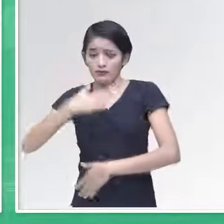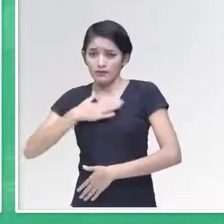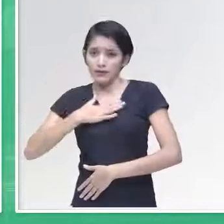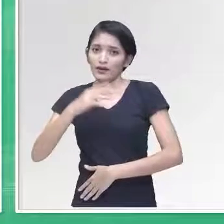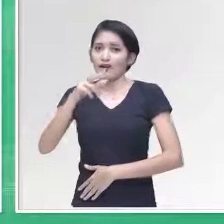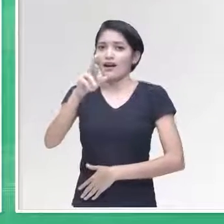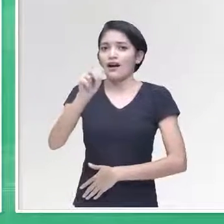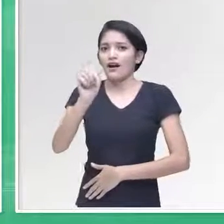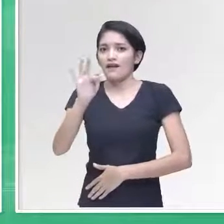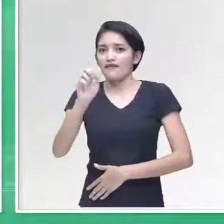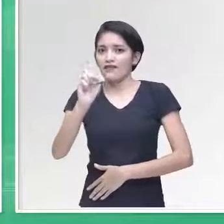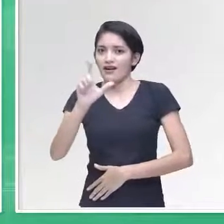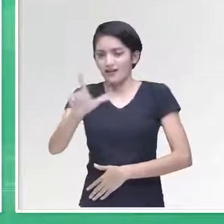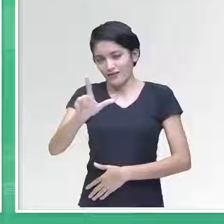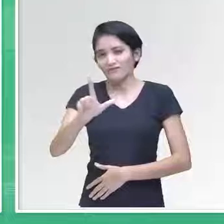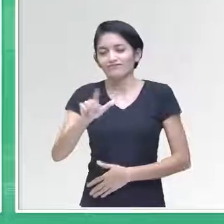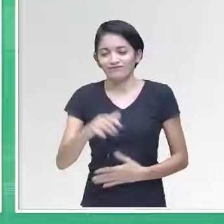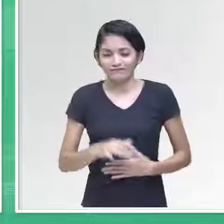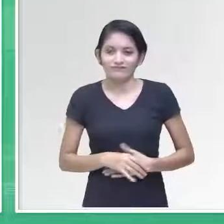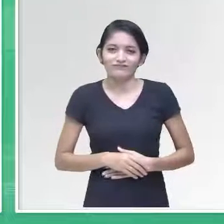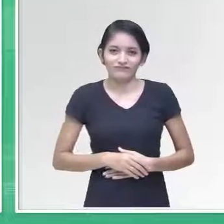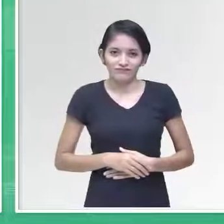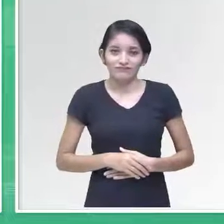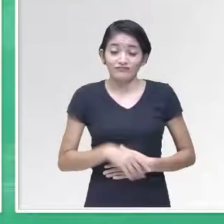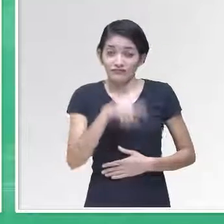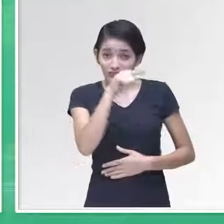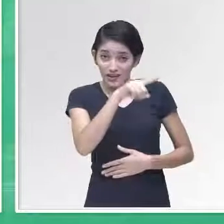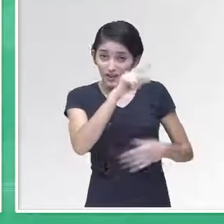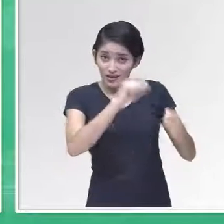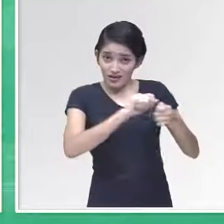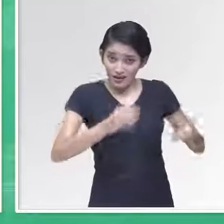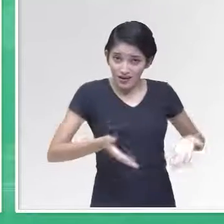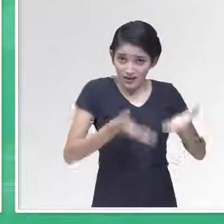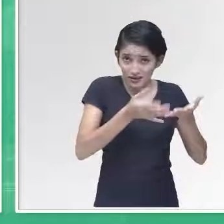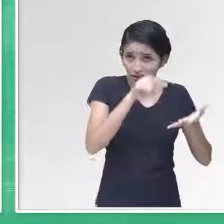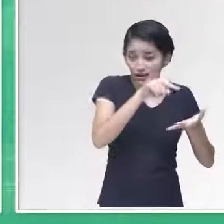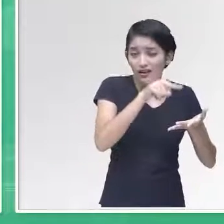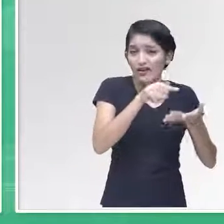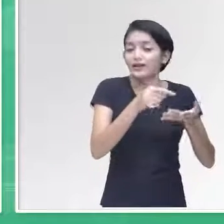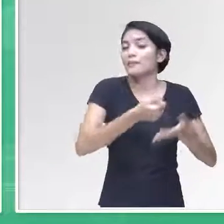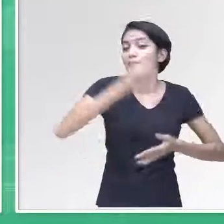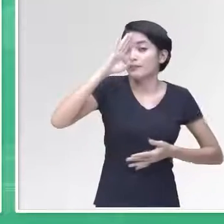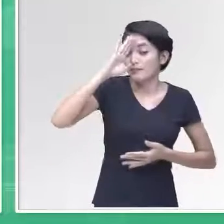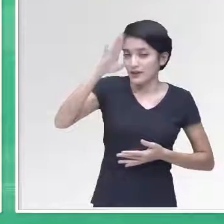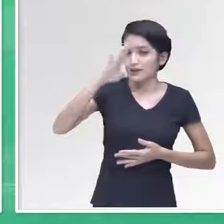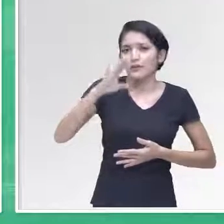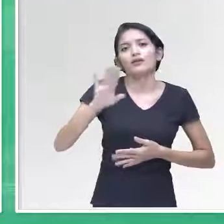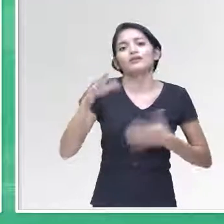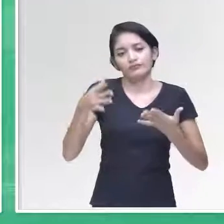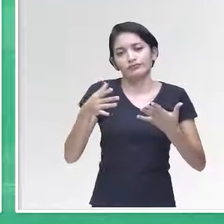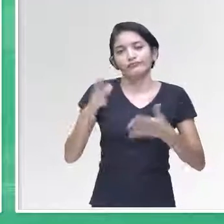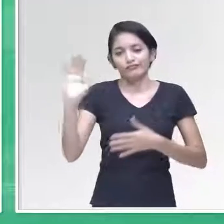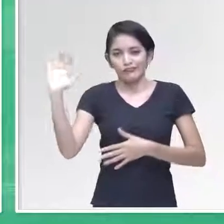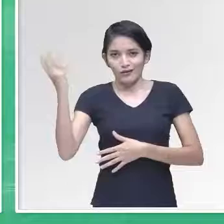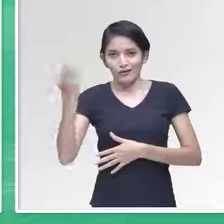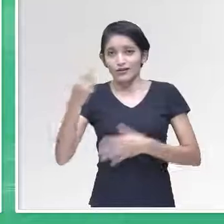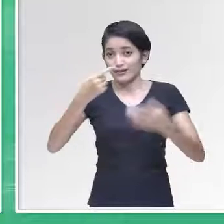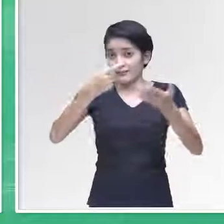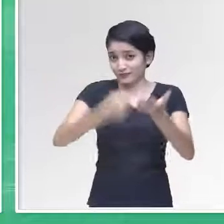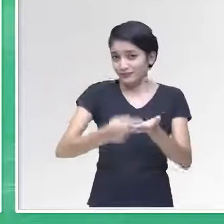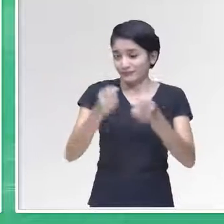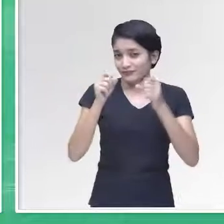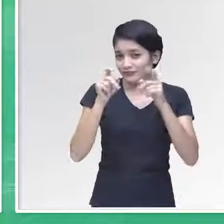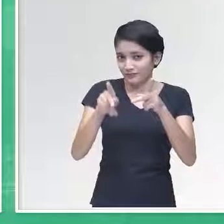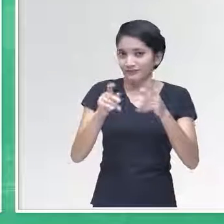Rafael. Certo? Ela que sofreu a ação, ela que está em destaque. E é assim que funciona. Combinado? Vamos